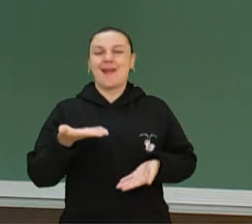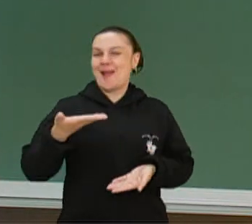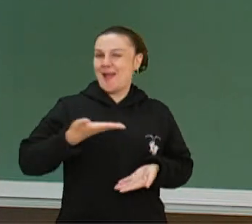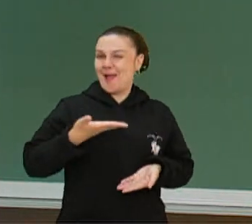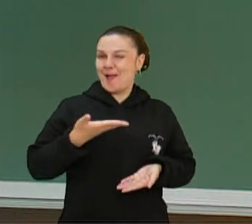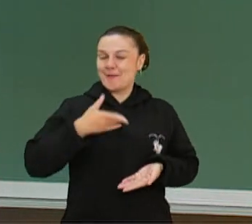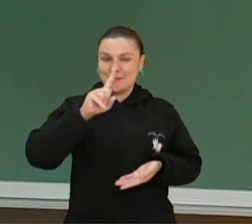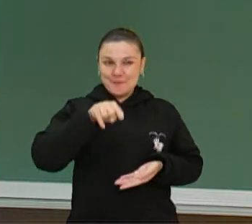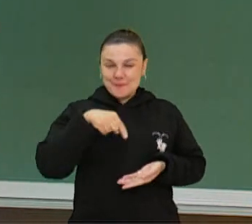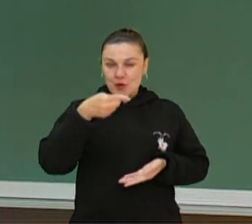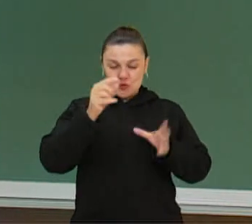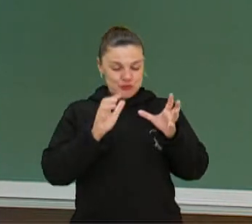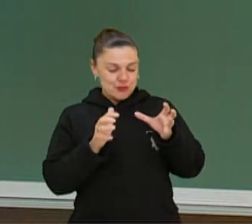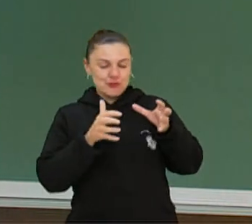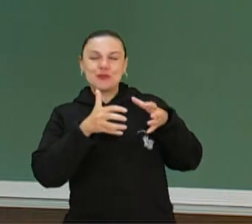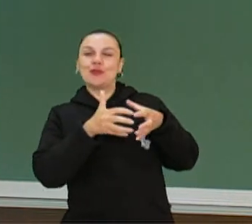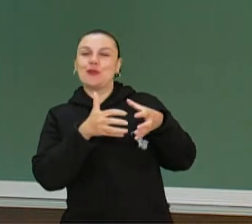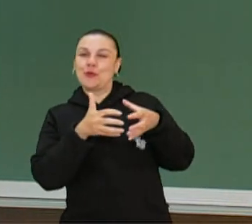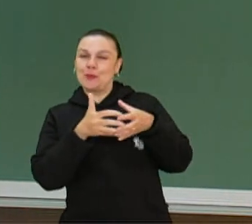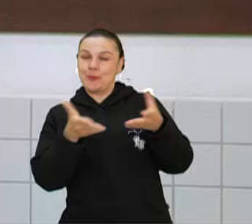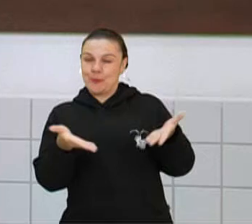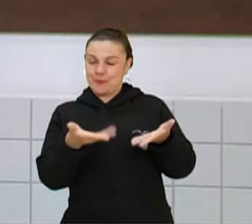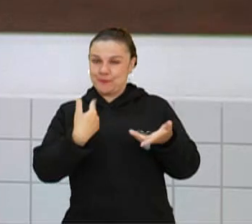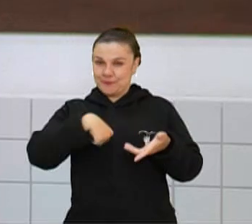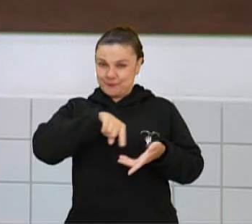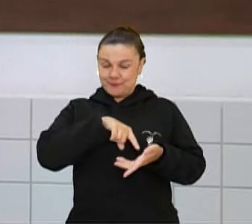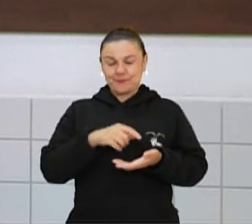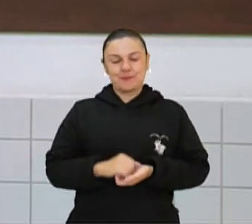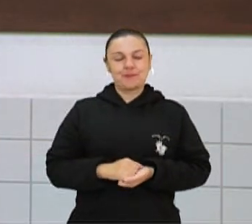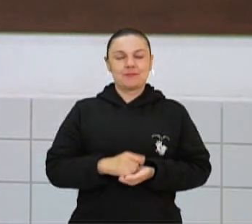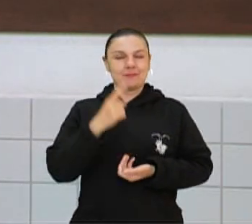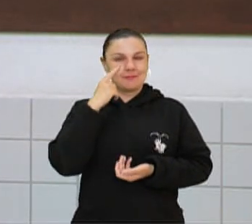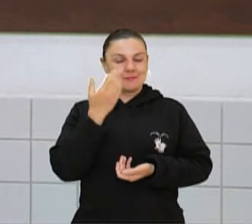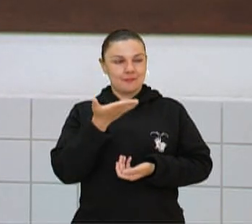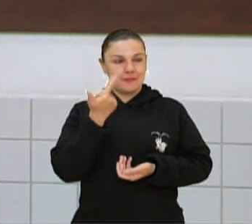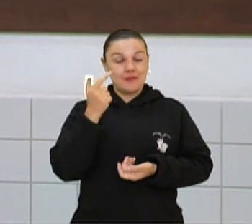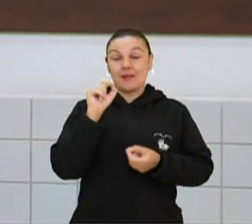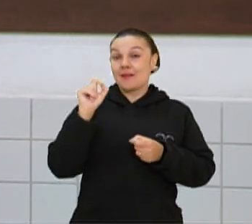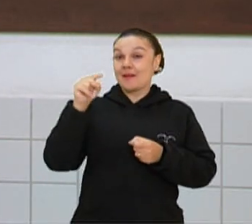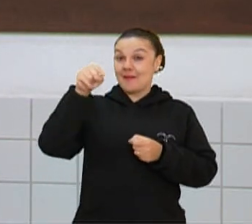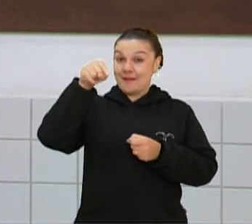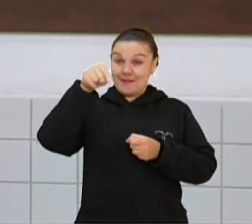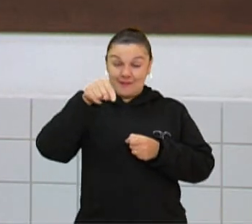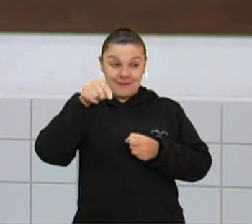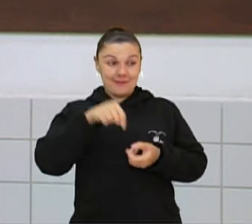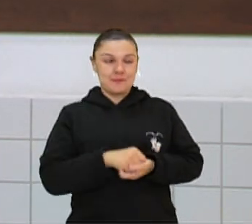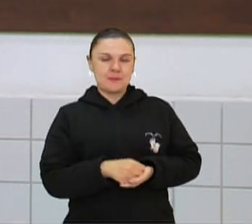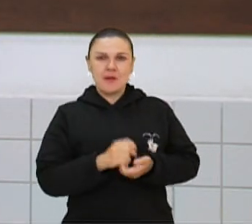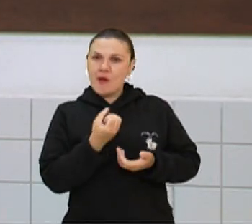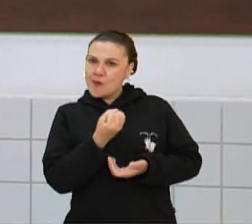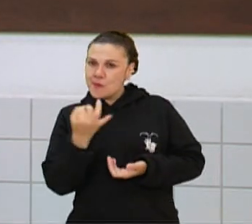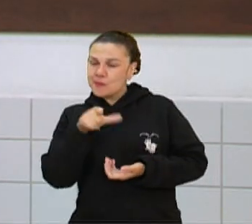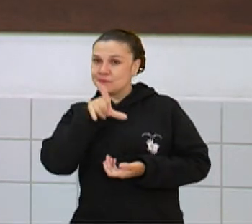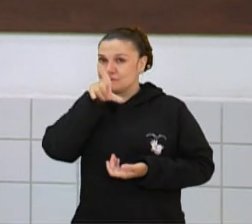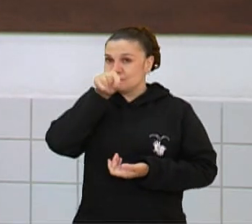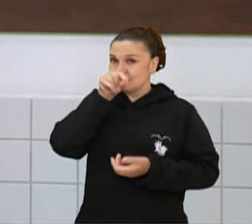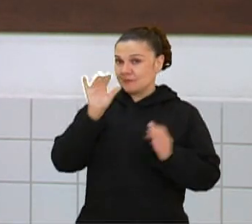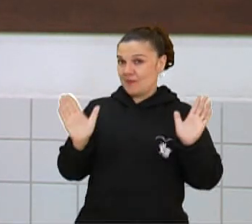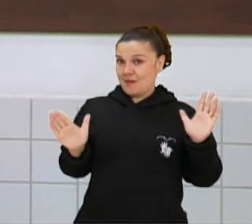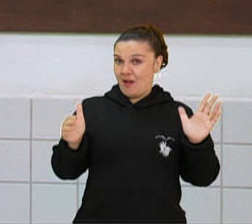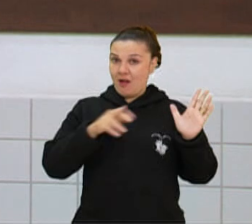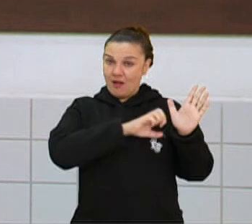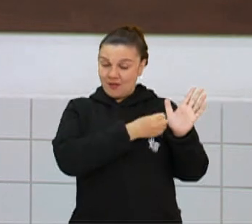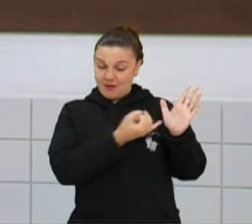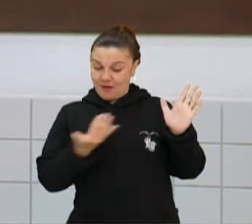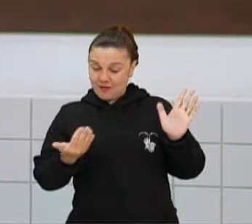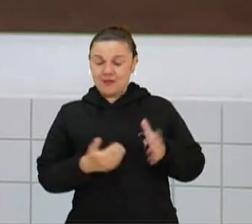o nosso próximo grupo que nós vamos estudar hoje. Vamos lá? Então aqui, quem que nós temos? Eu trouxe aqui para vocês algumas aves que vão